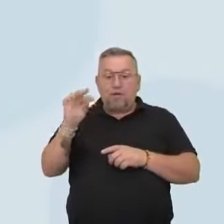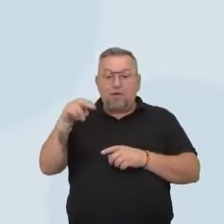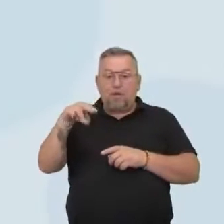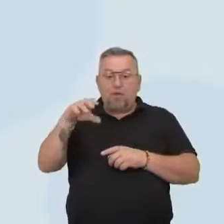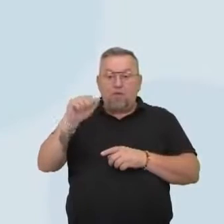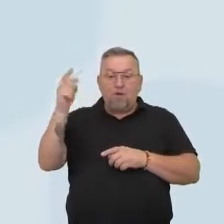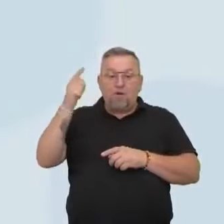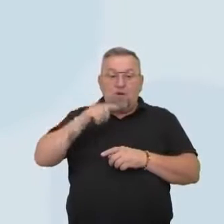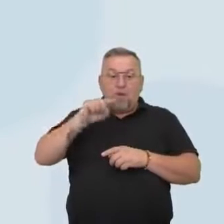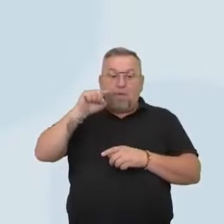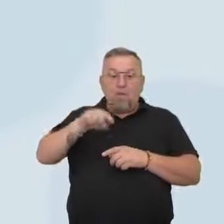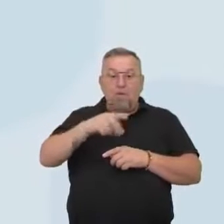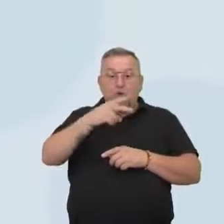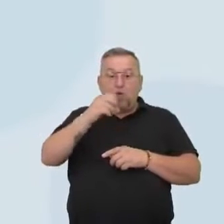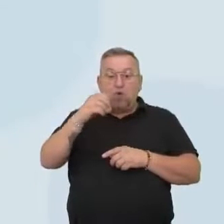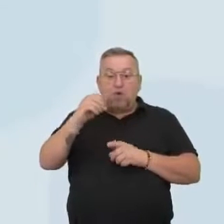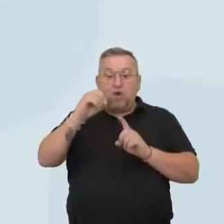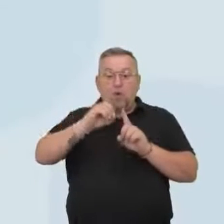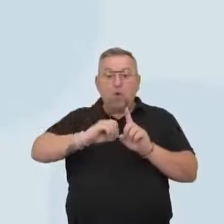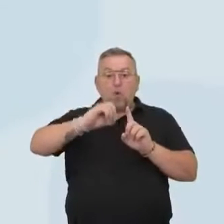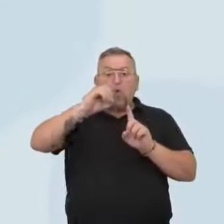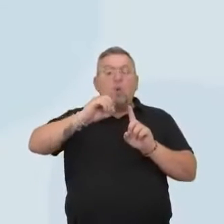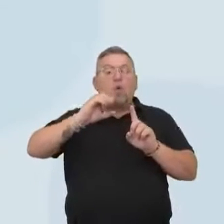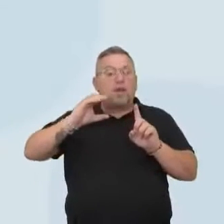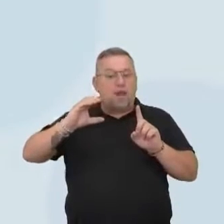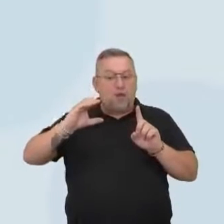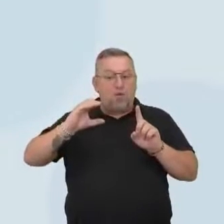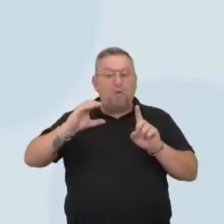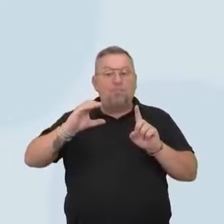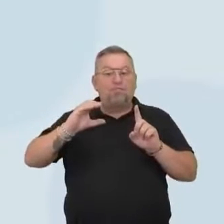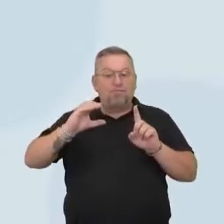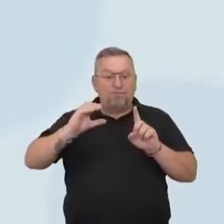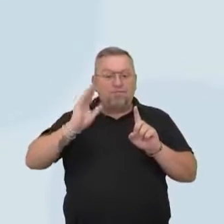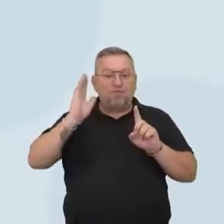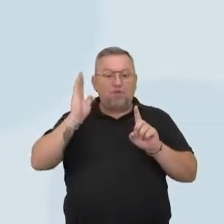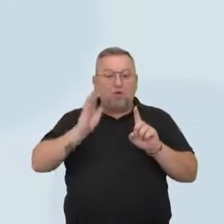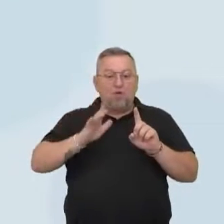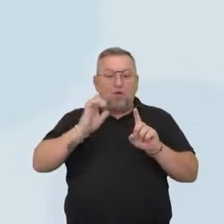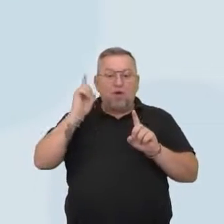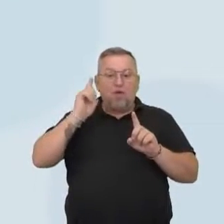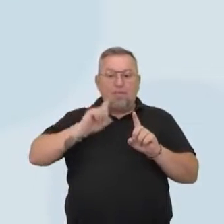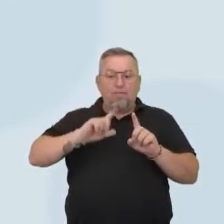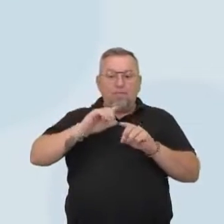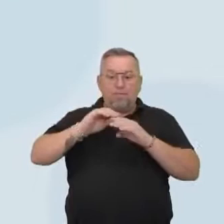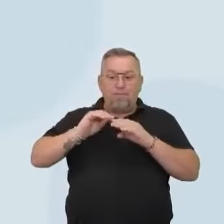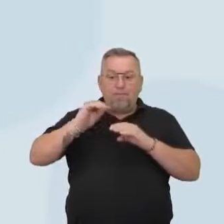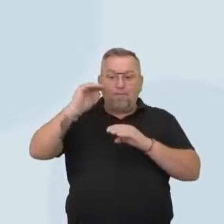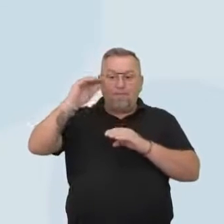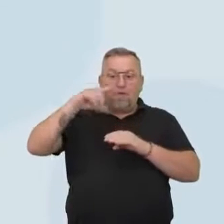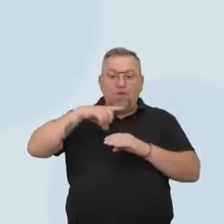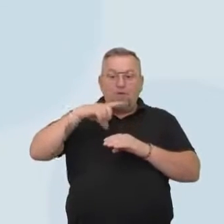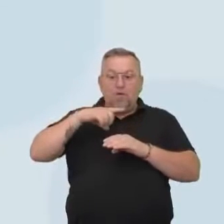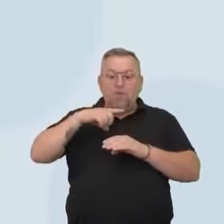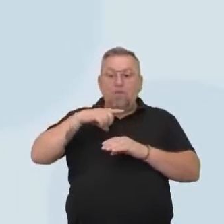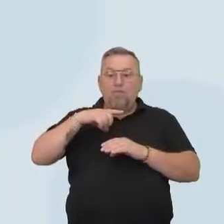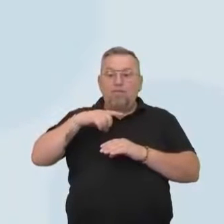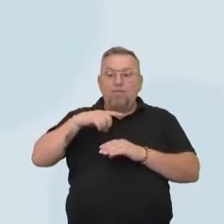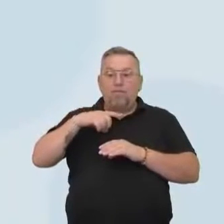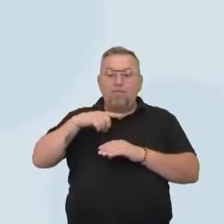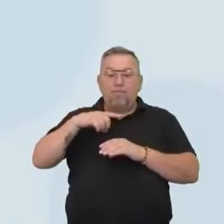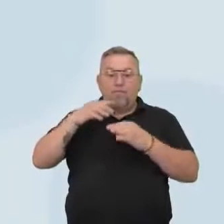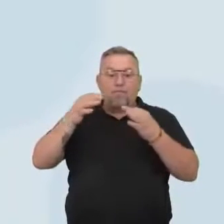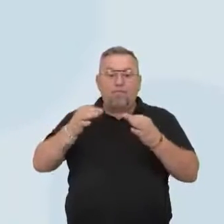aí a 1.200 graus Celsius, né? Então as rochas que se situam acima desta isotermas, Isotermas